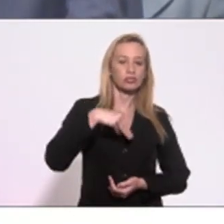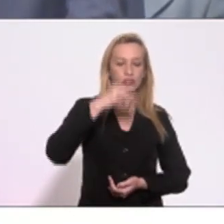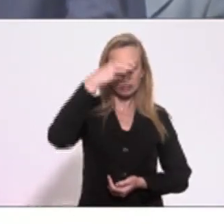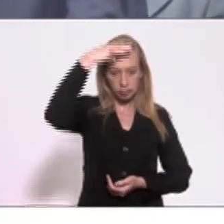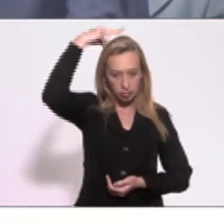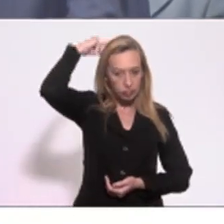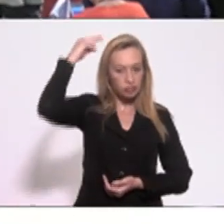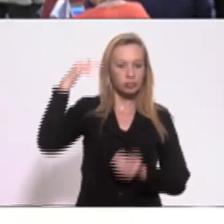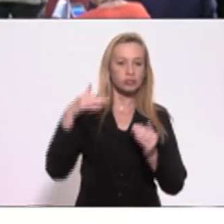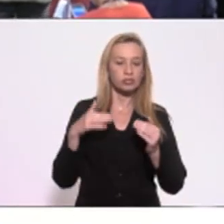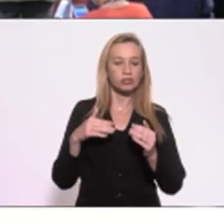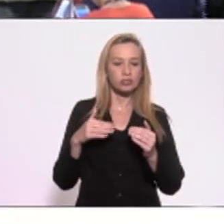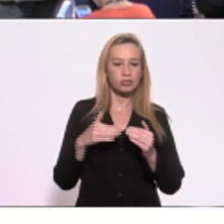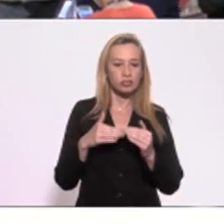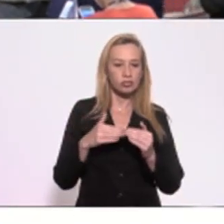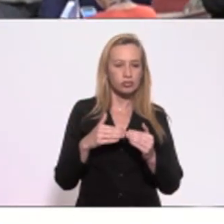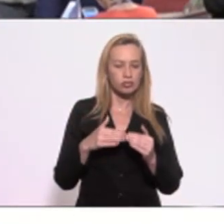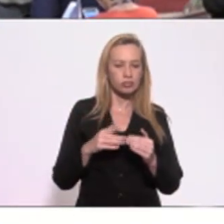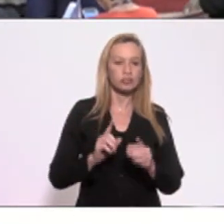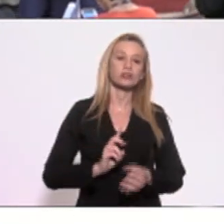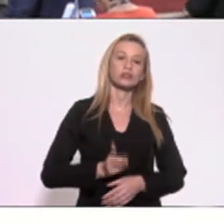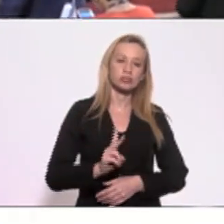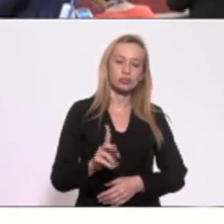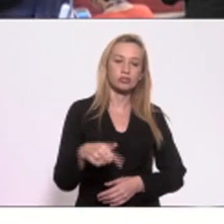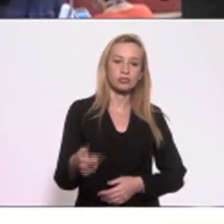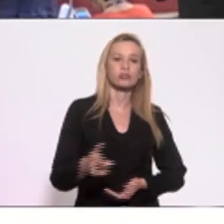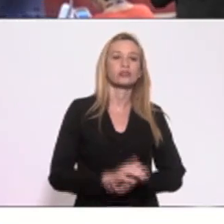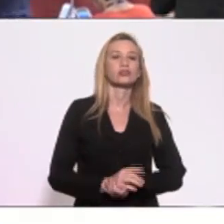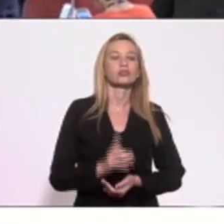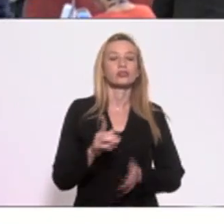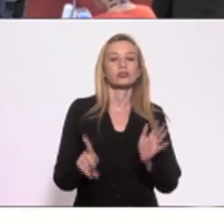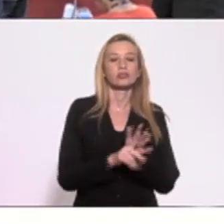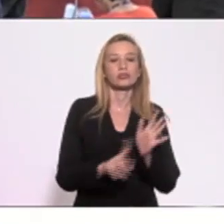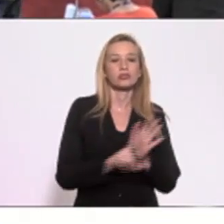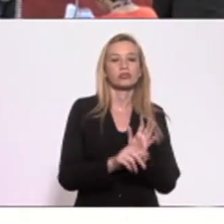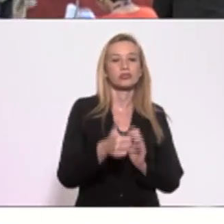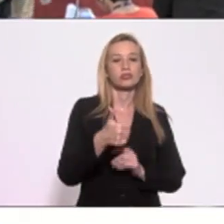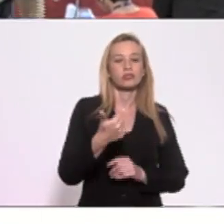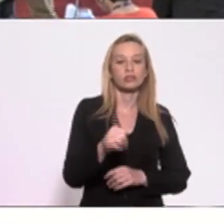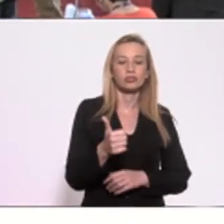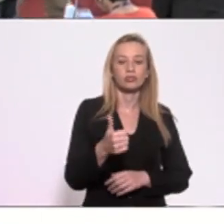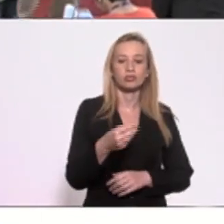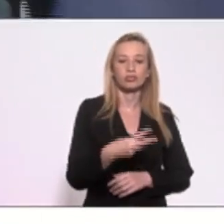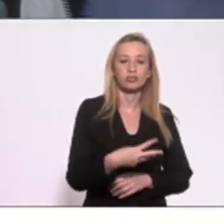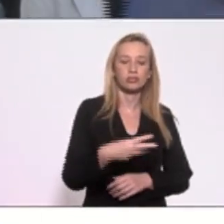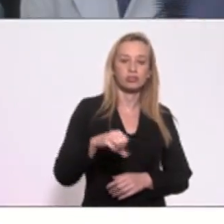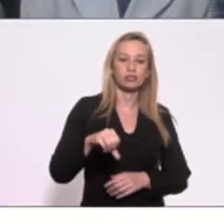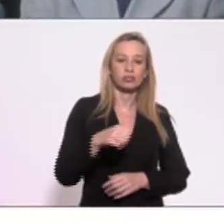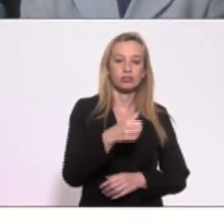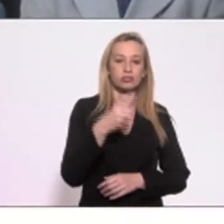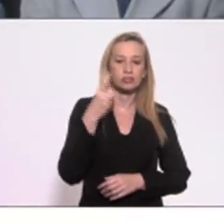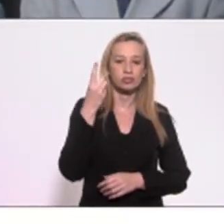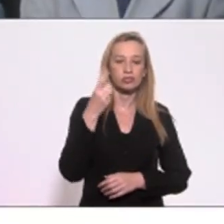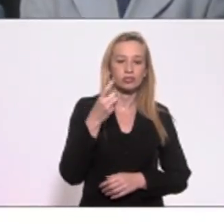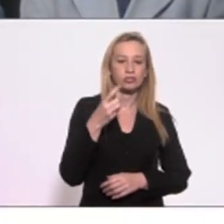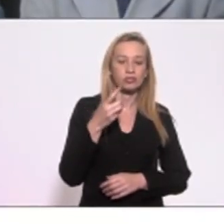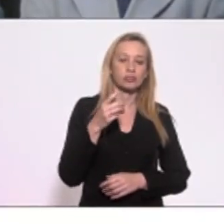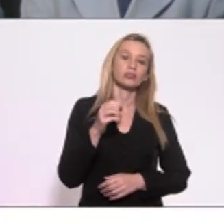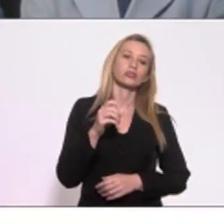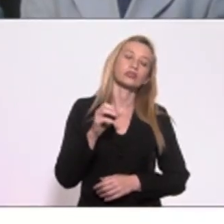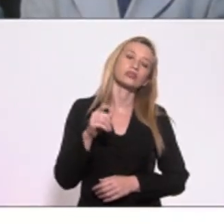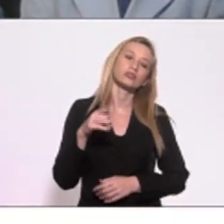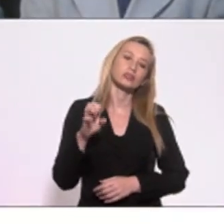não? Então vamos adiantar o próximo. Projeto de lei 1139 de 2019, de autoria do deputado Alexandre Freitas e